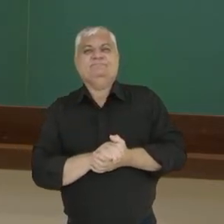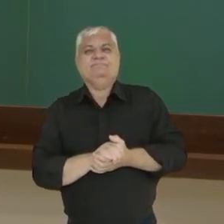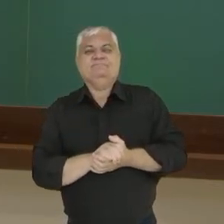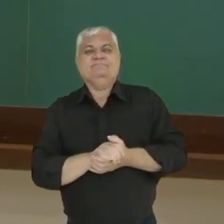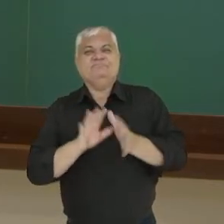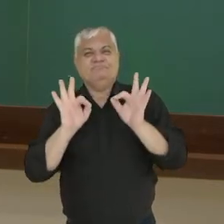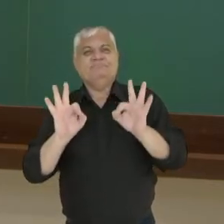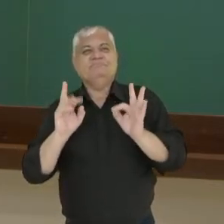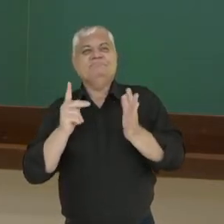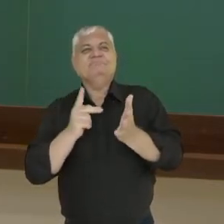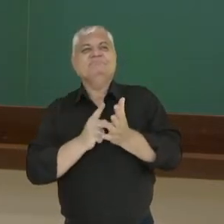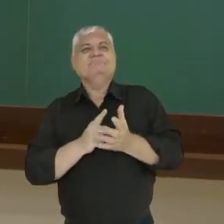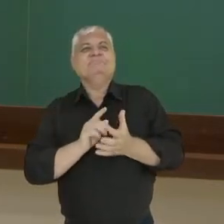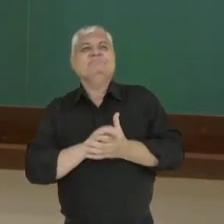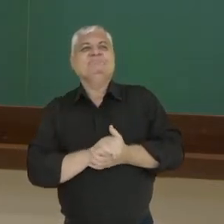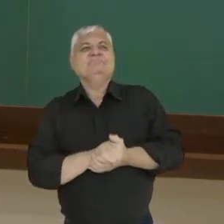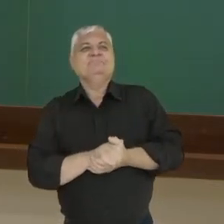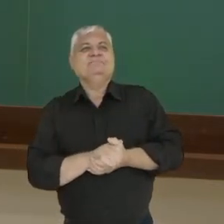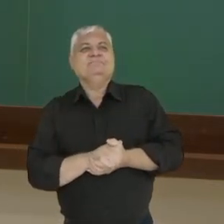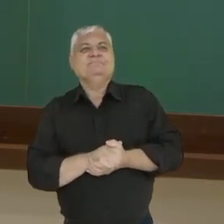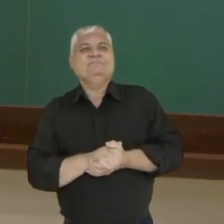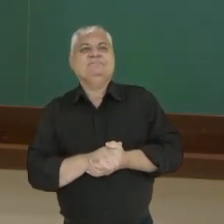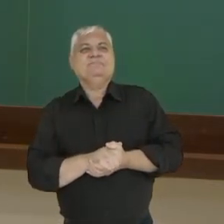é exatamente 1.